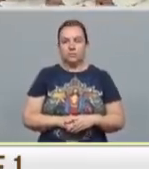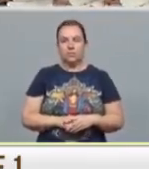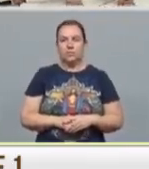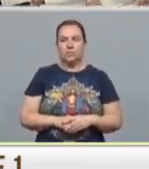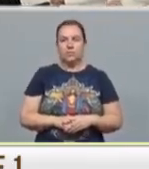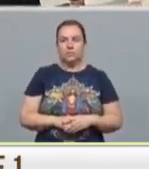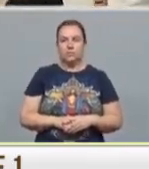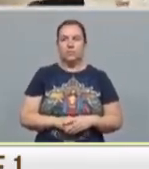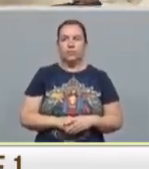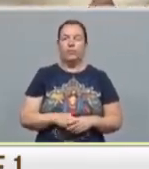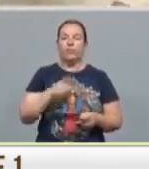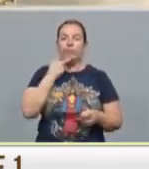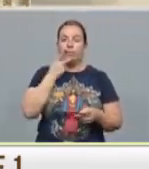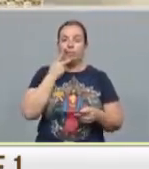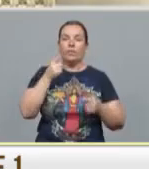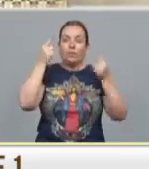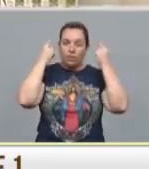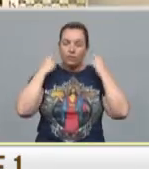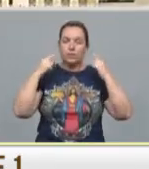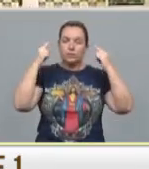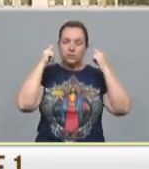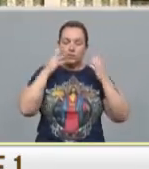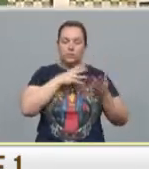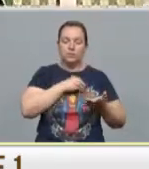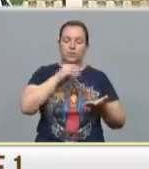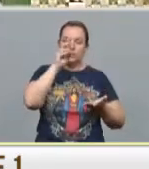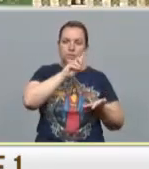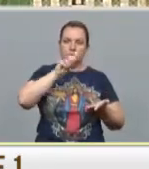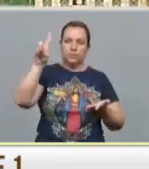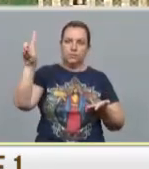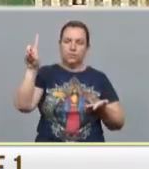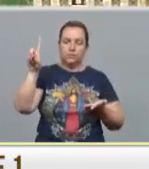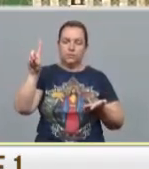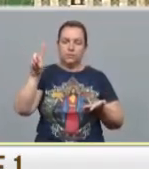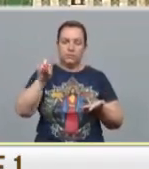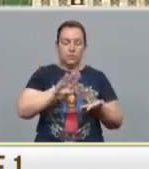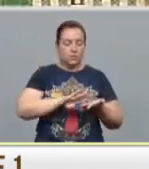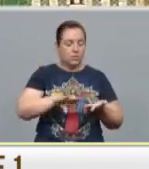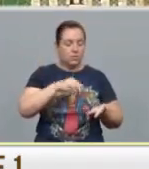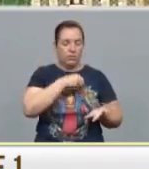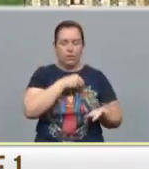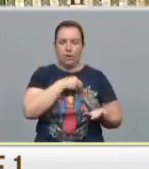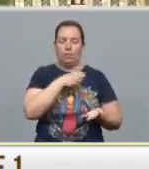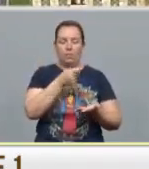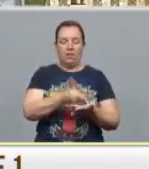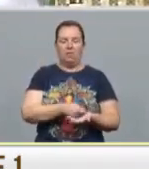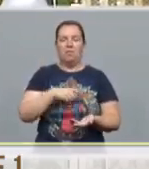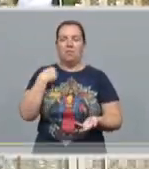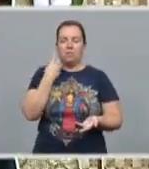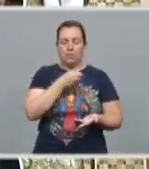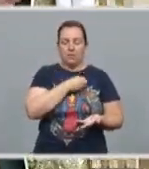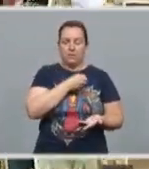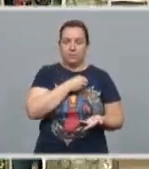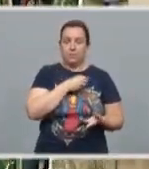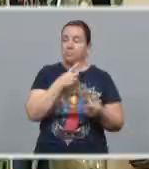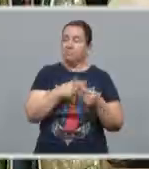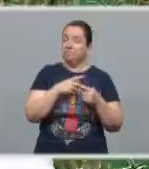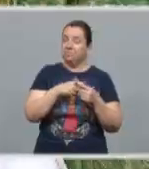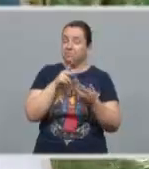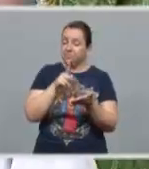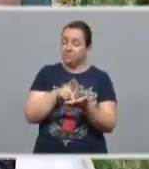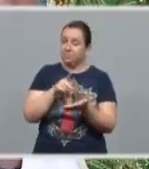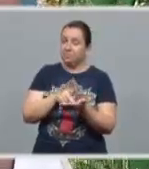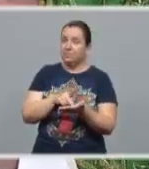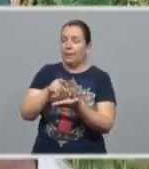em Cordeiro de Deus imolado, Cordeiro de Deus que pagou nossos pecados, porque na verdade